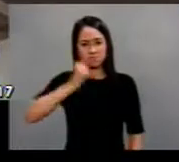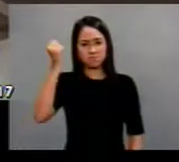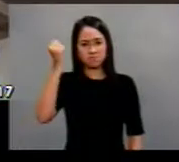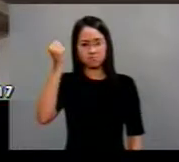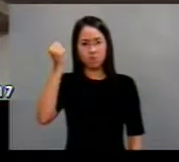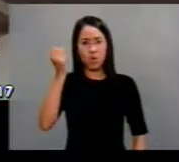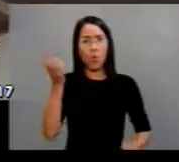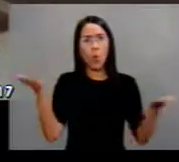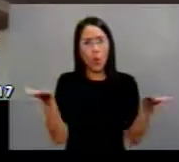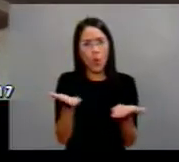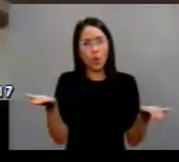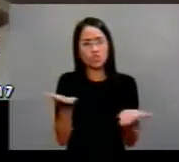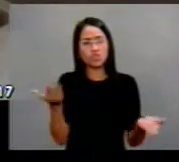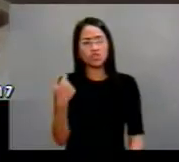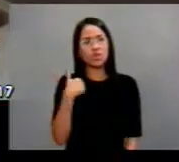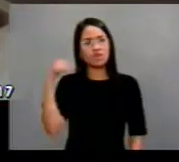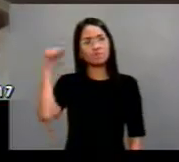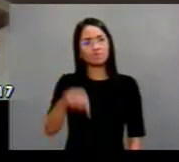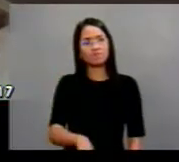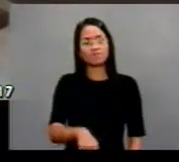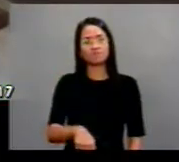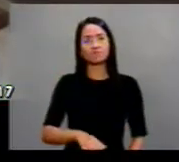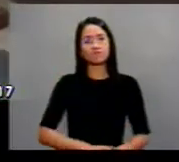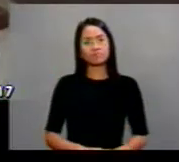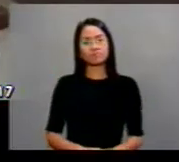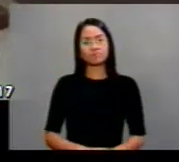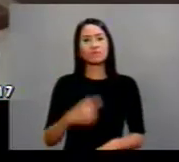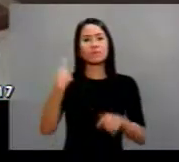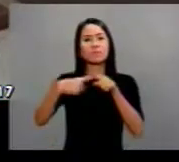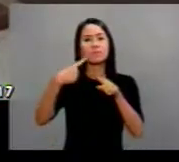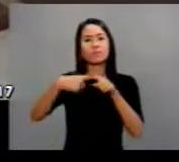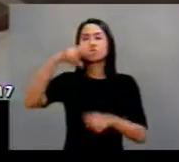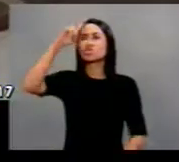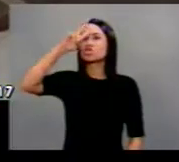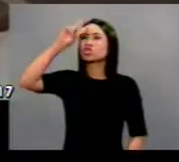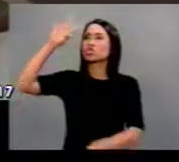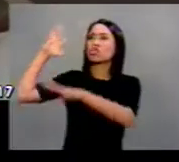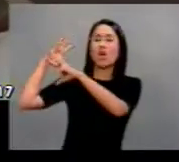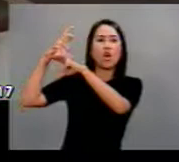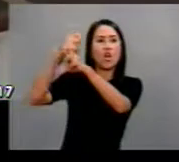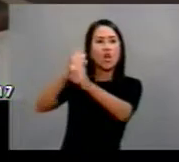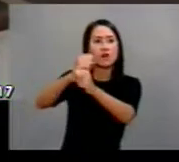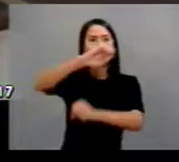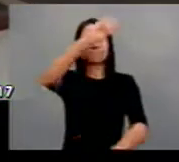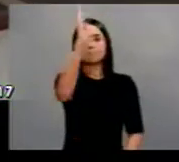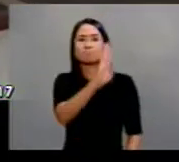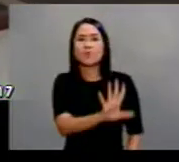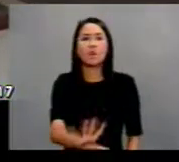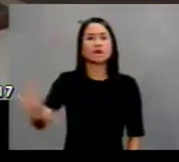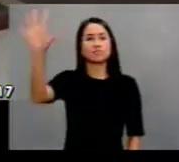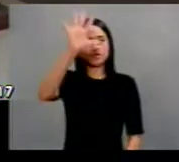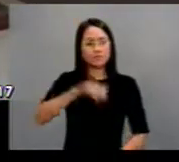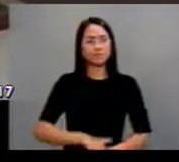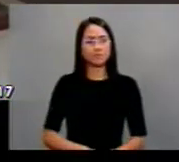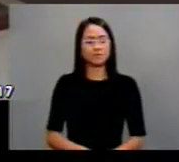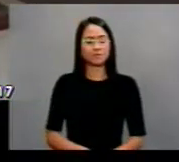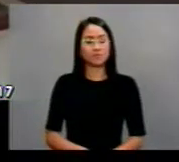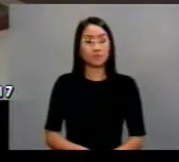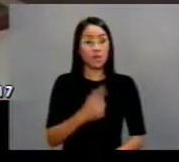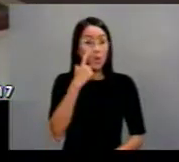hoje ocupando essa tribuna. Na história republicana do Brasil, obviamente o